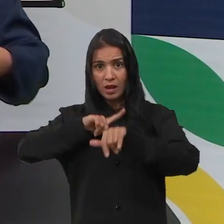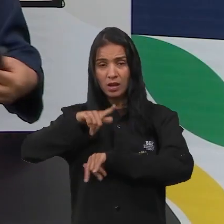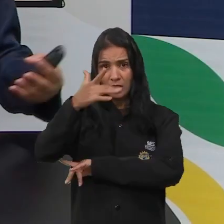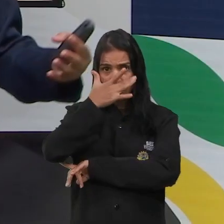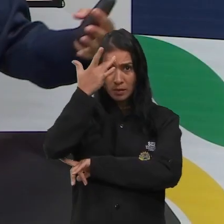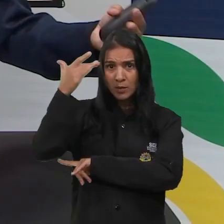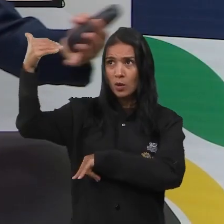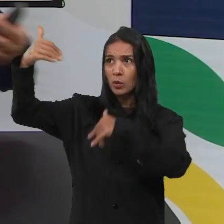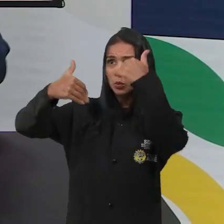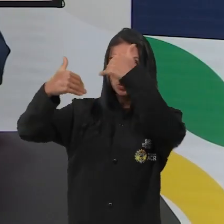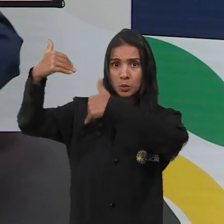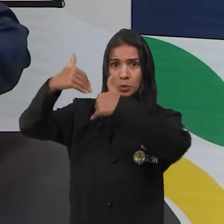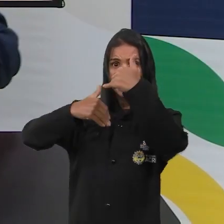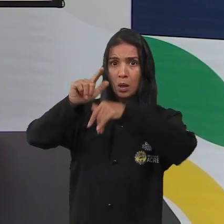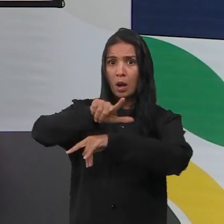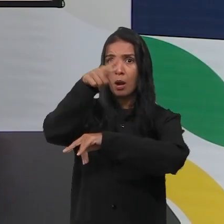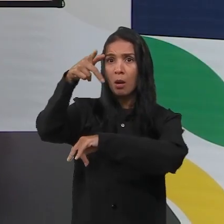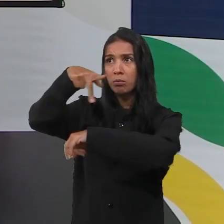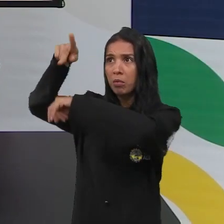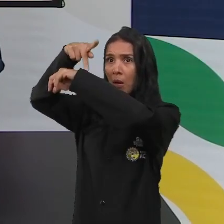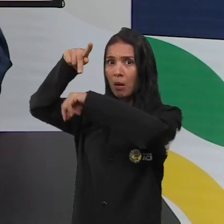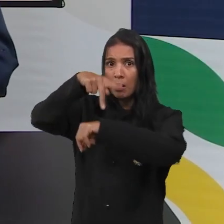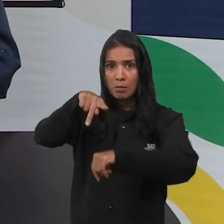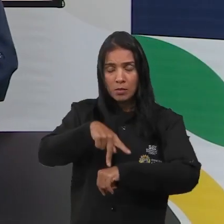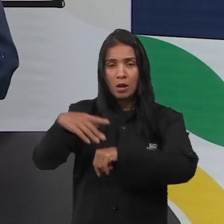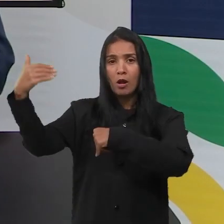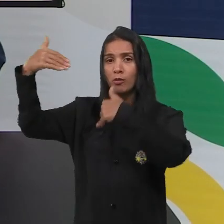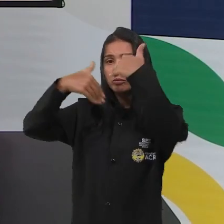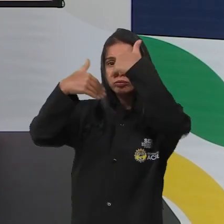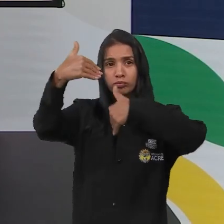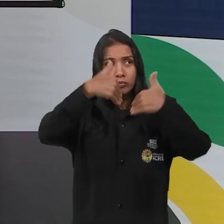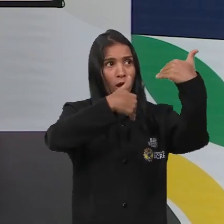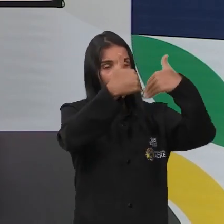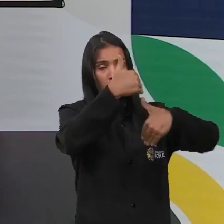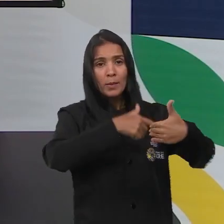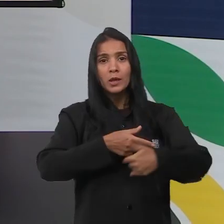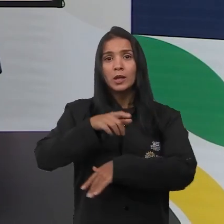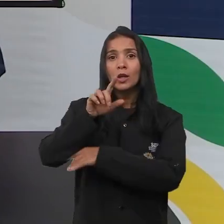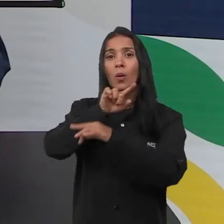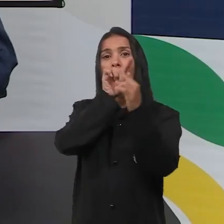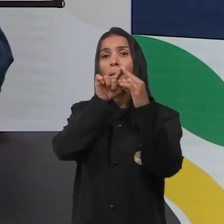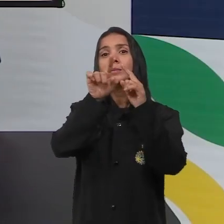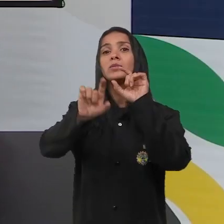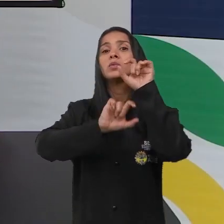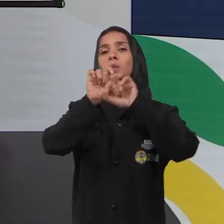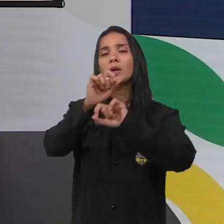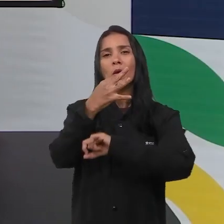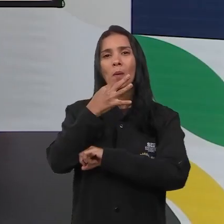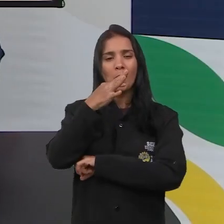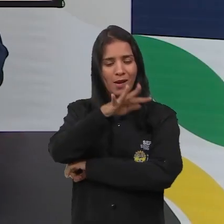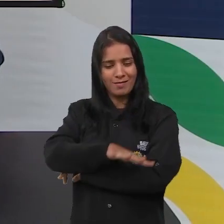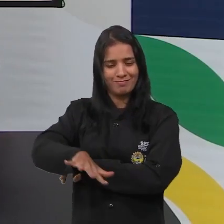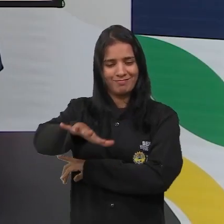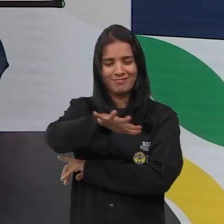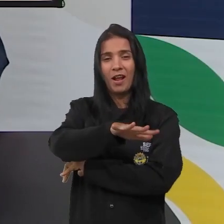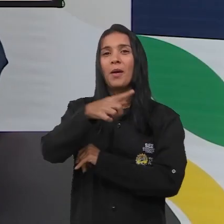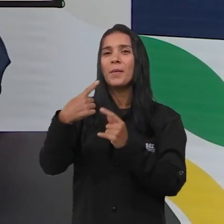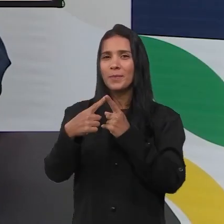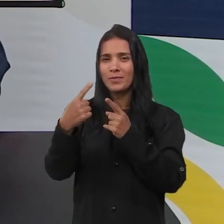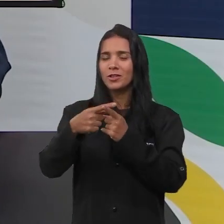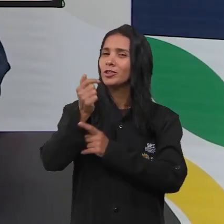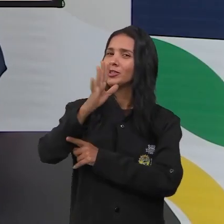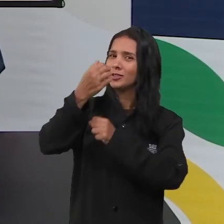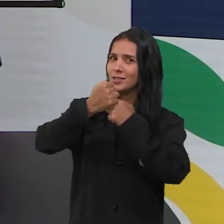chegam também de várias partes do Brasil, a fim de conhecer essa religião, que, como eu falei, aqui no Acre está